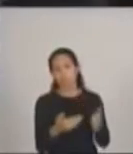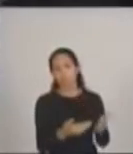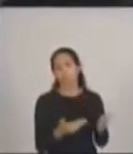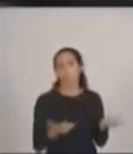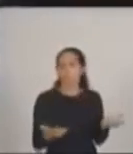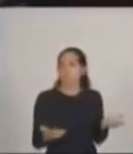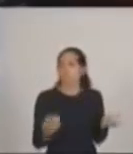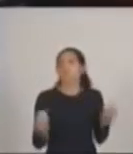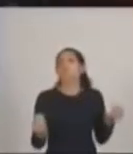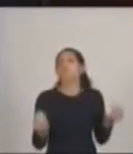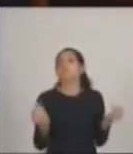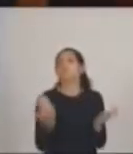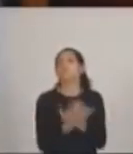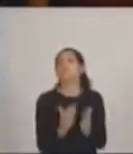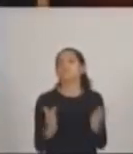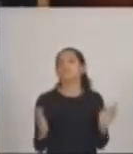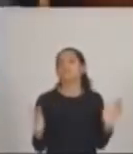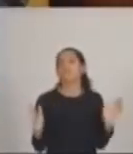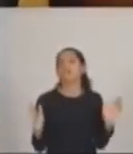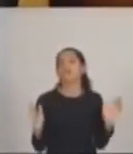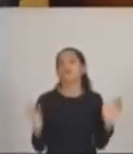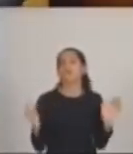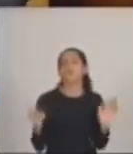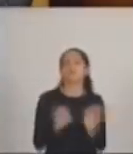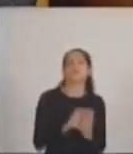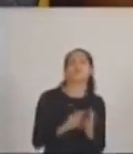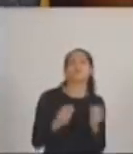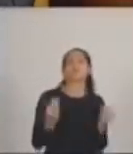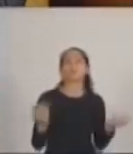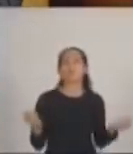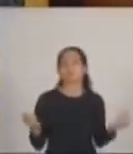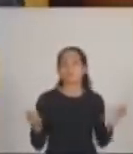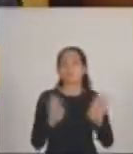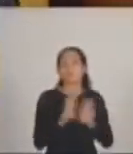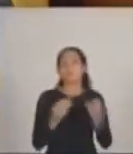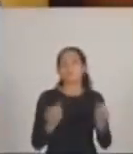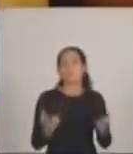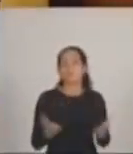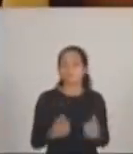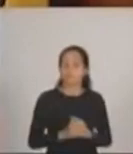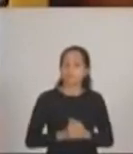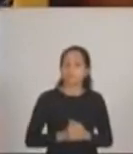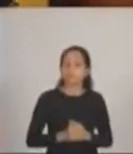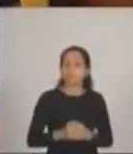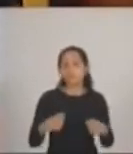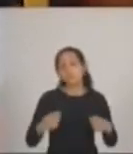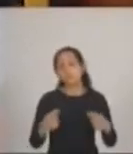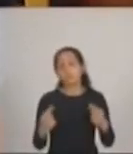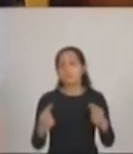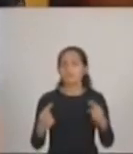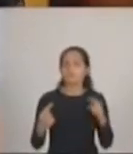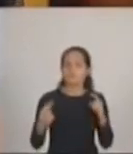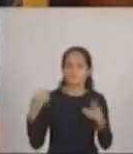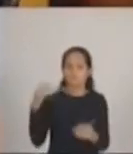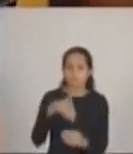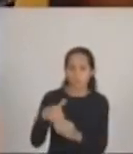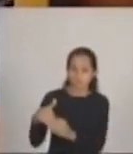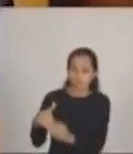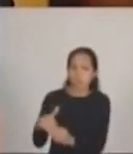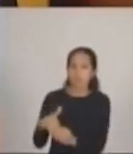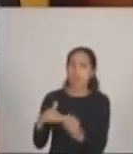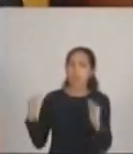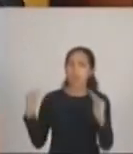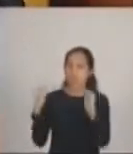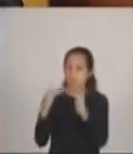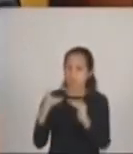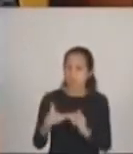me há outro recurso que votar favorável ao projeto de